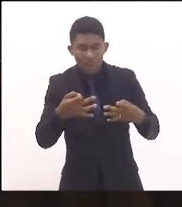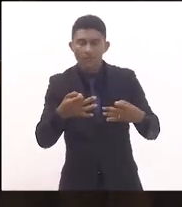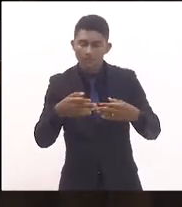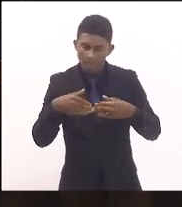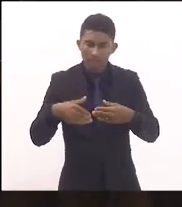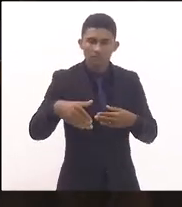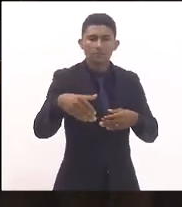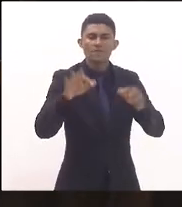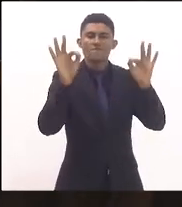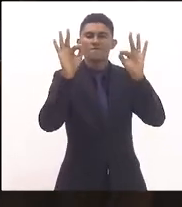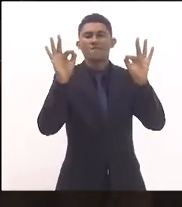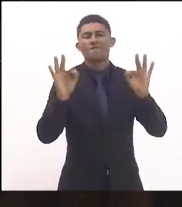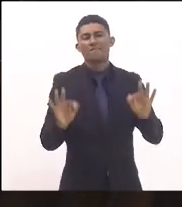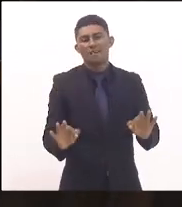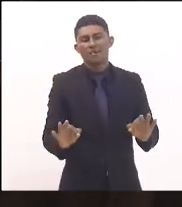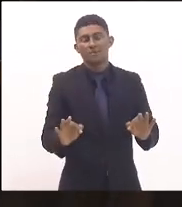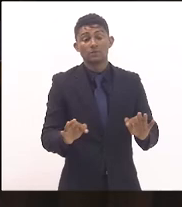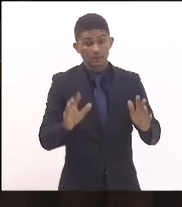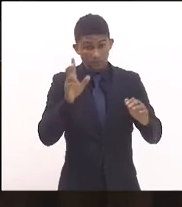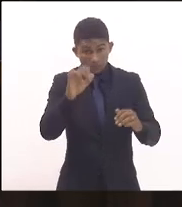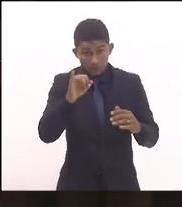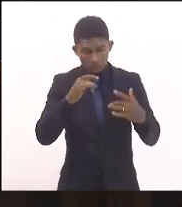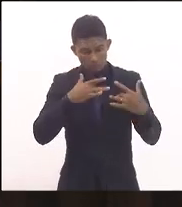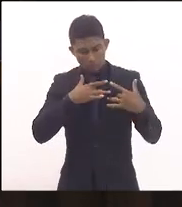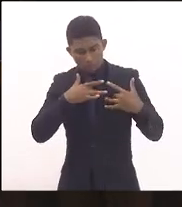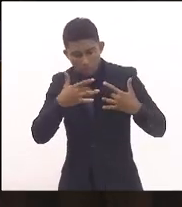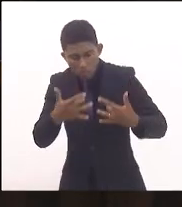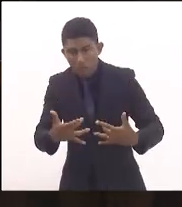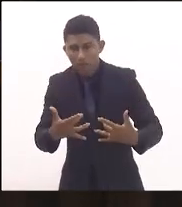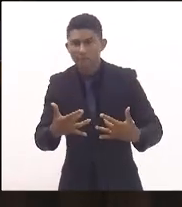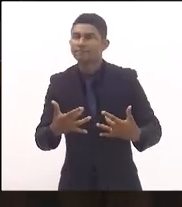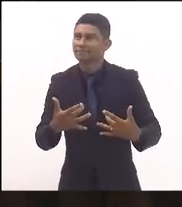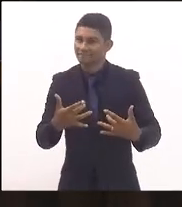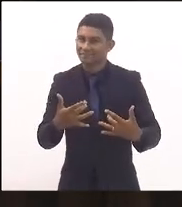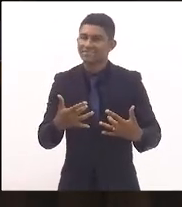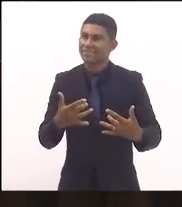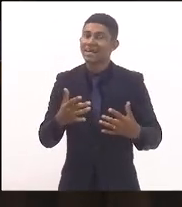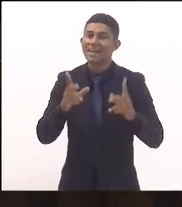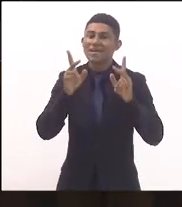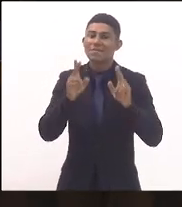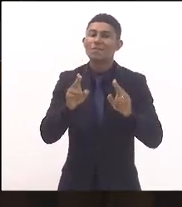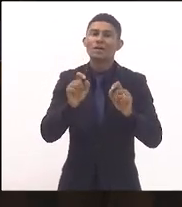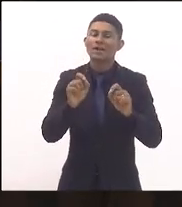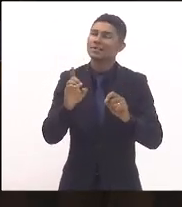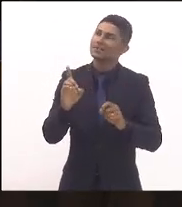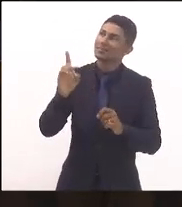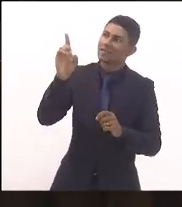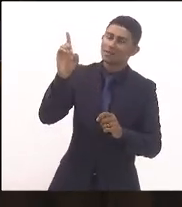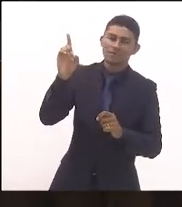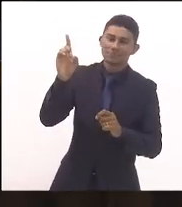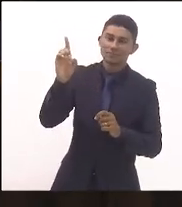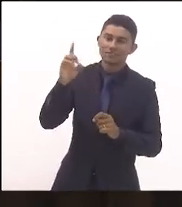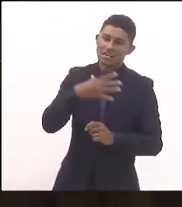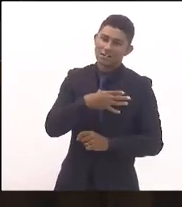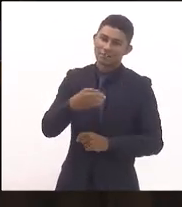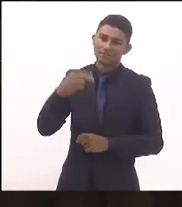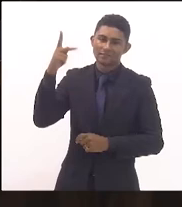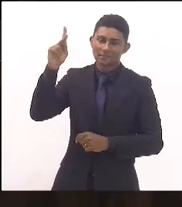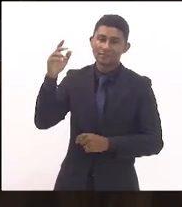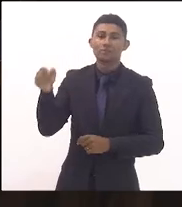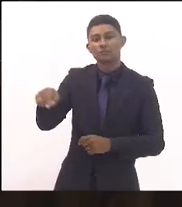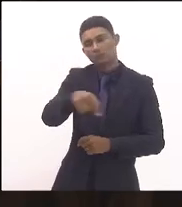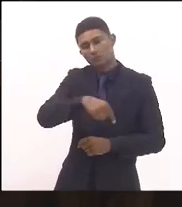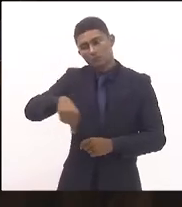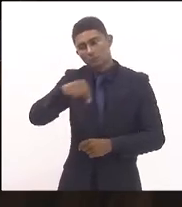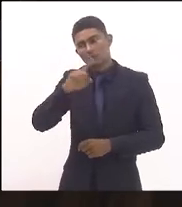é efetivamente um filho do criador nós praticamos isso no